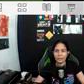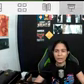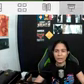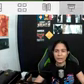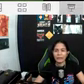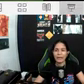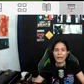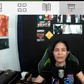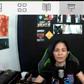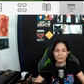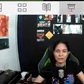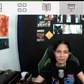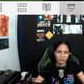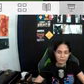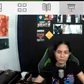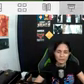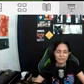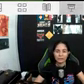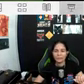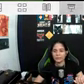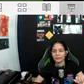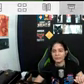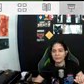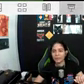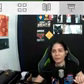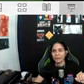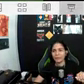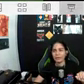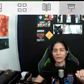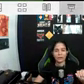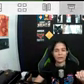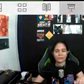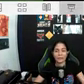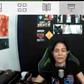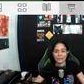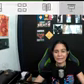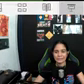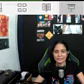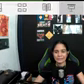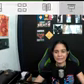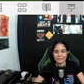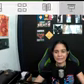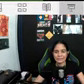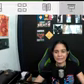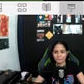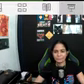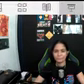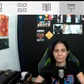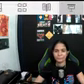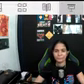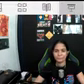gente termina aqui a nossa aula 2 e vamos iniciar agora a nossa aula